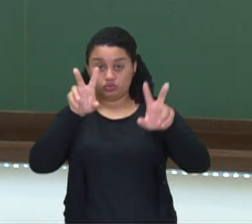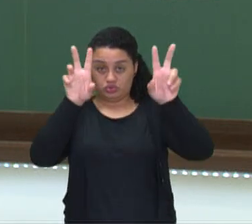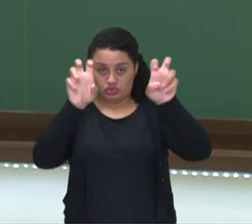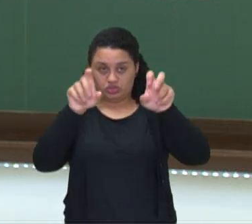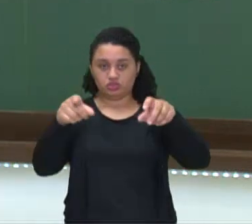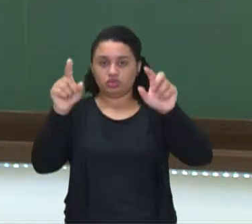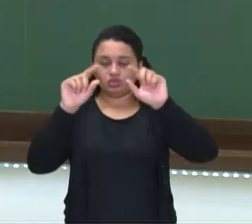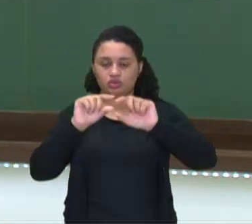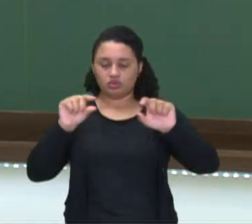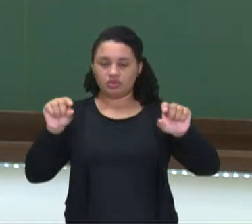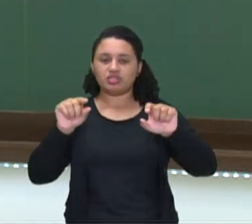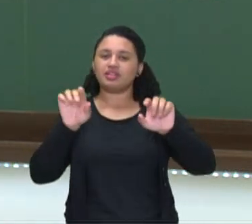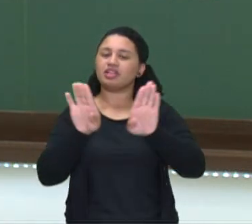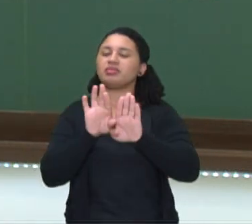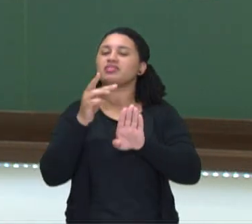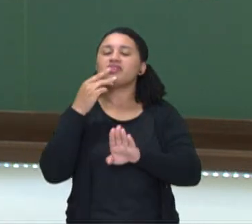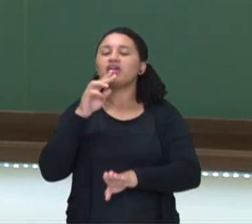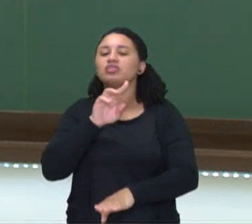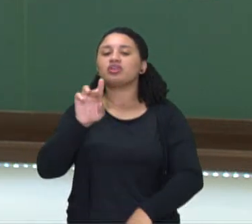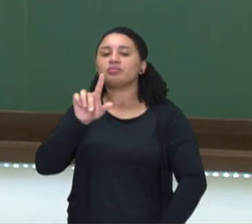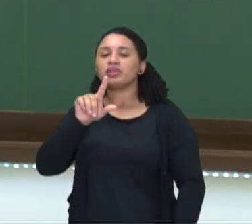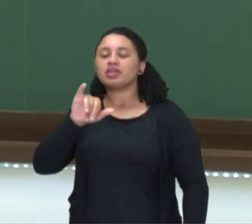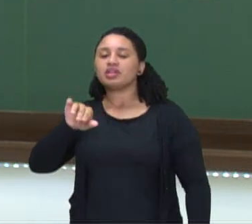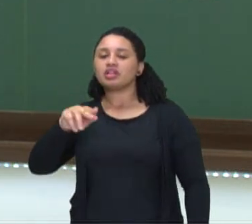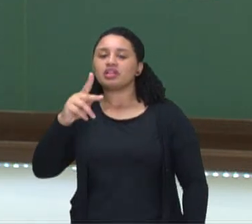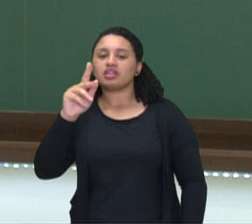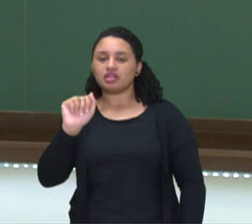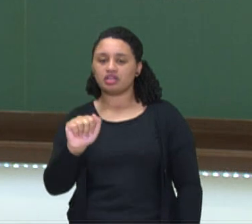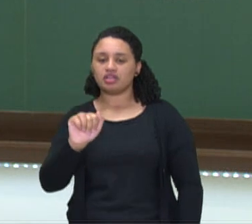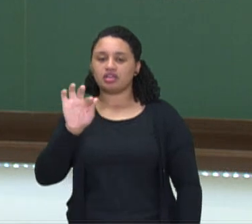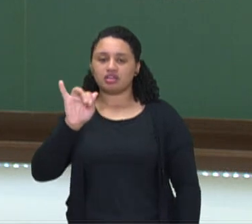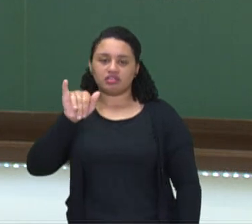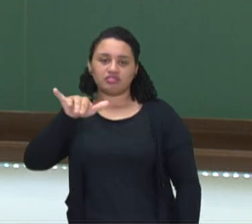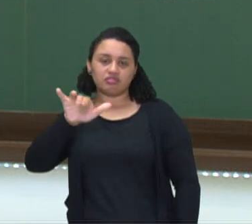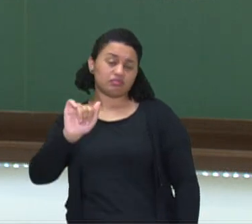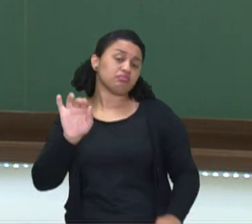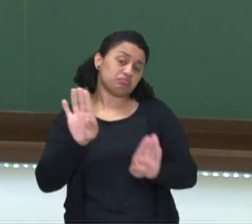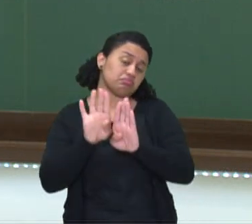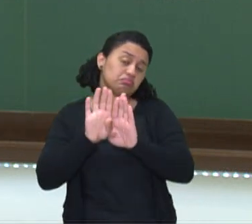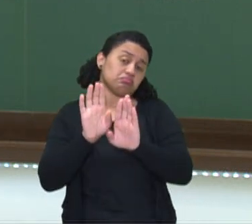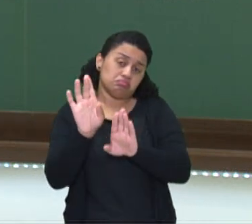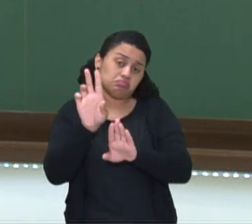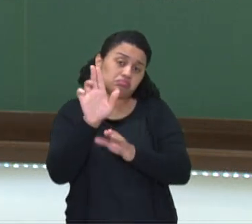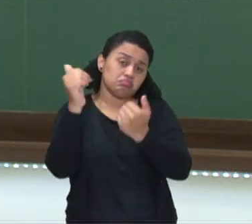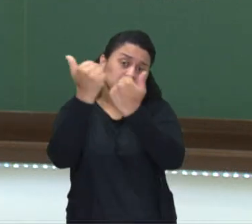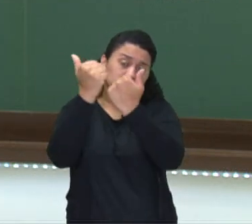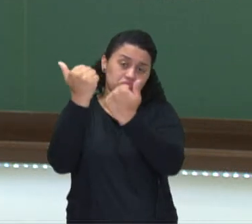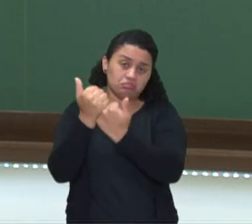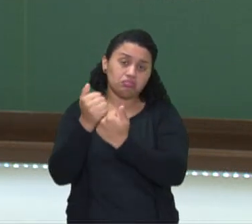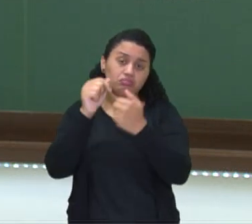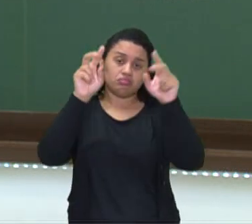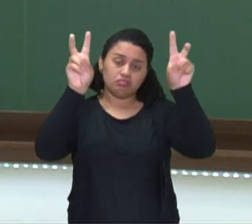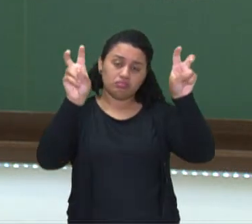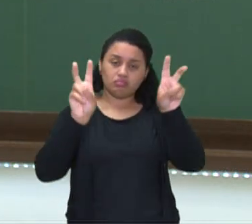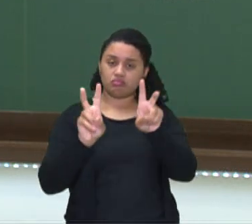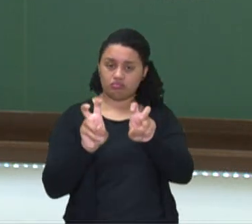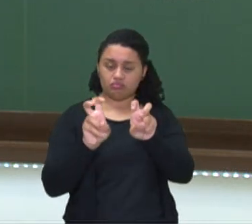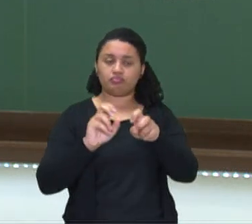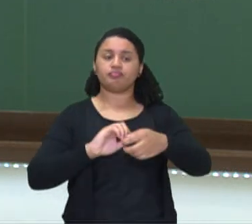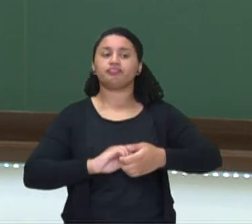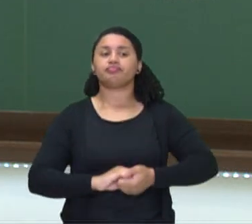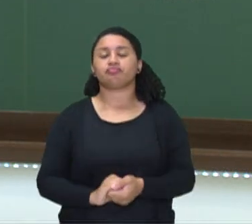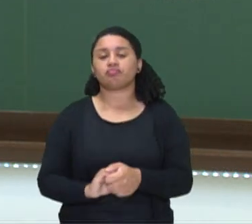linha fina. Também são nomes que podemos utilizar da mesma forma como título e subtítulo.